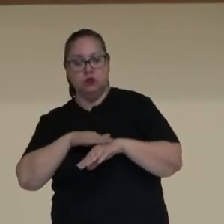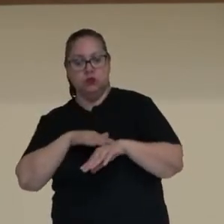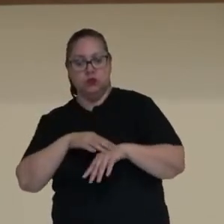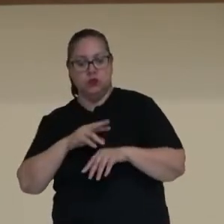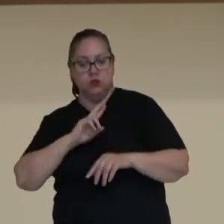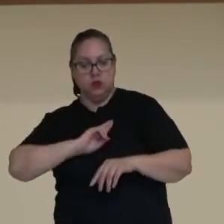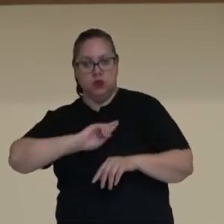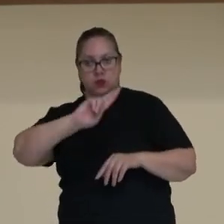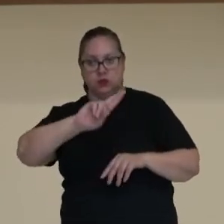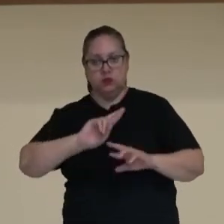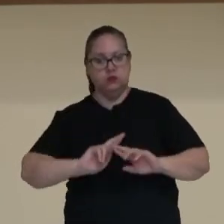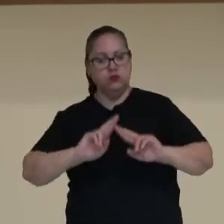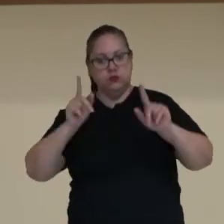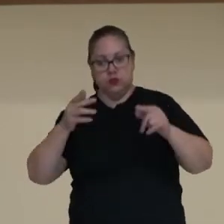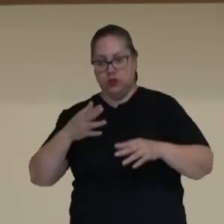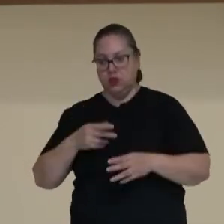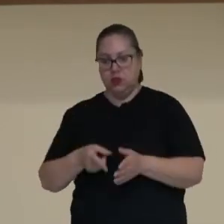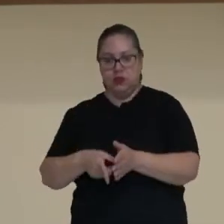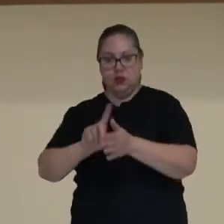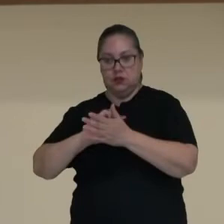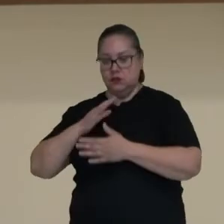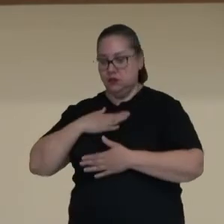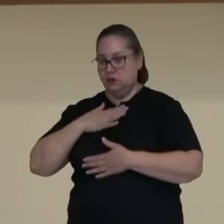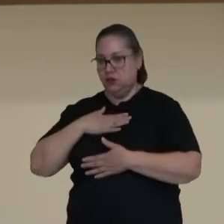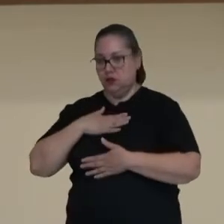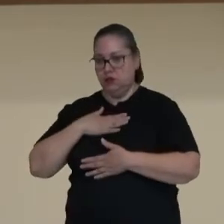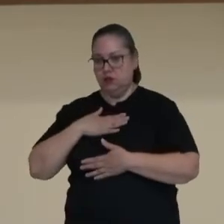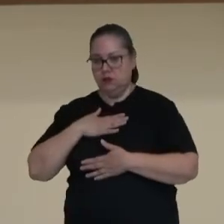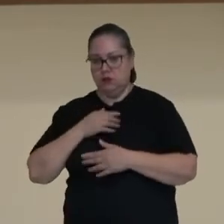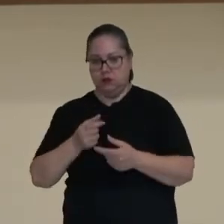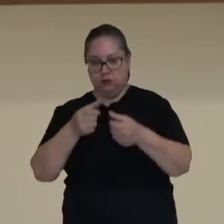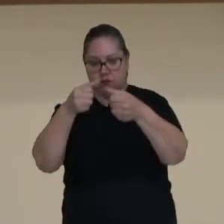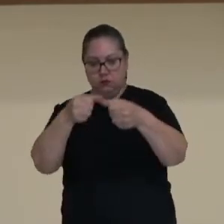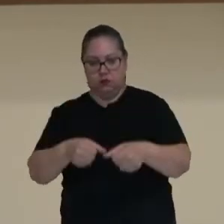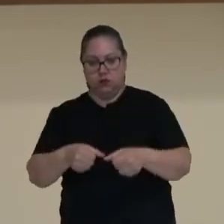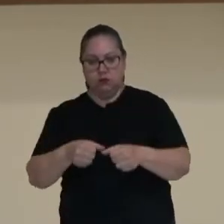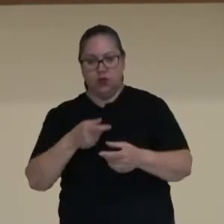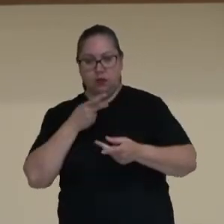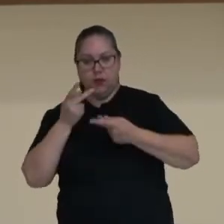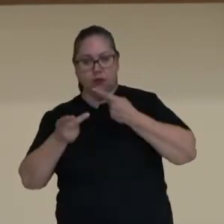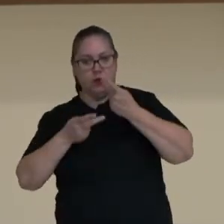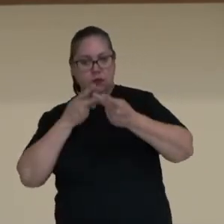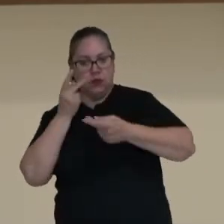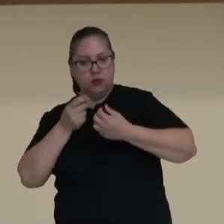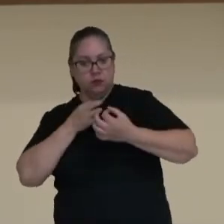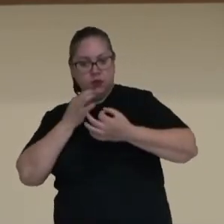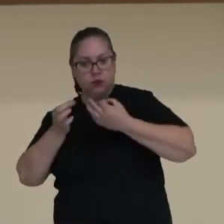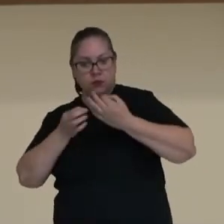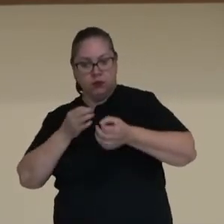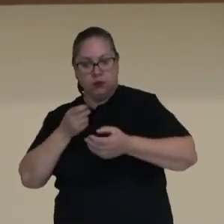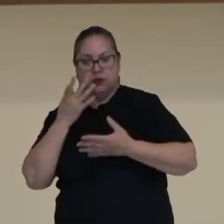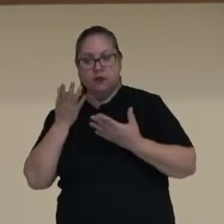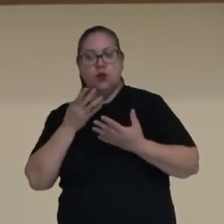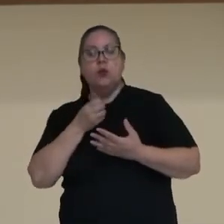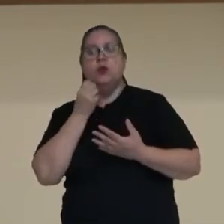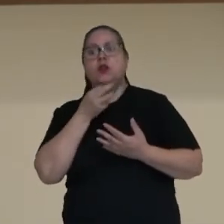uma religião diferente, anterior à minha, para estabelecer uma argumentação, para ver os